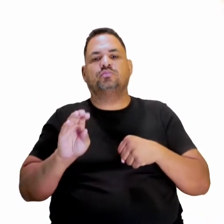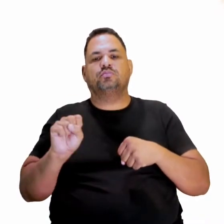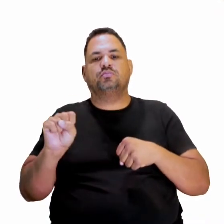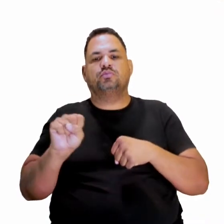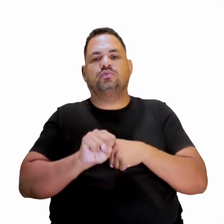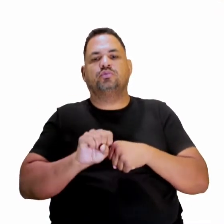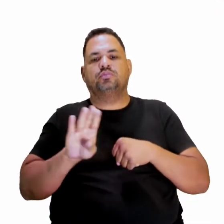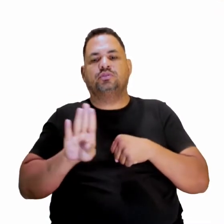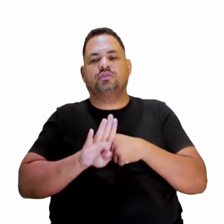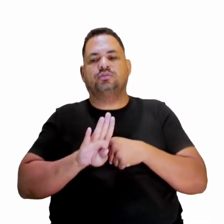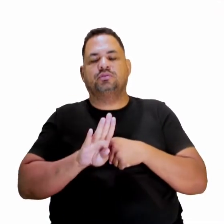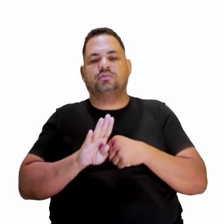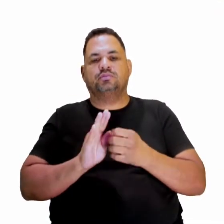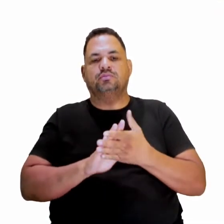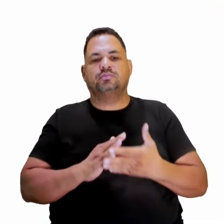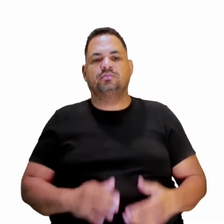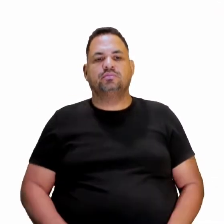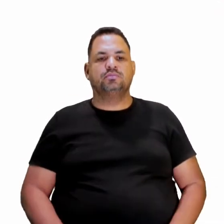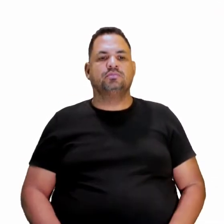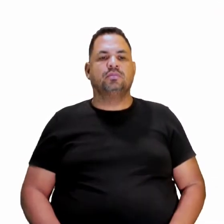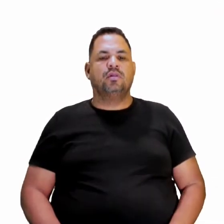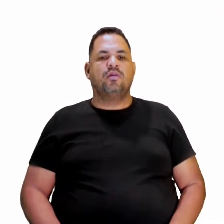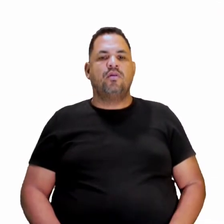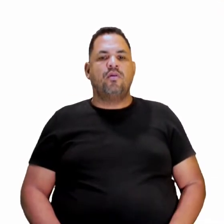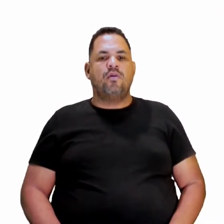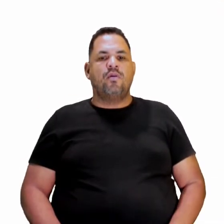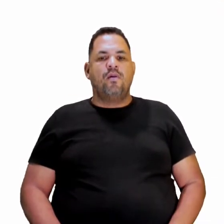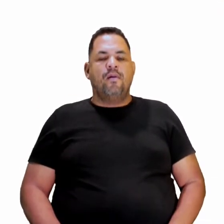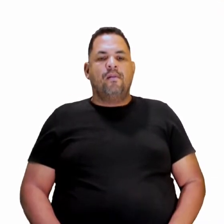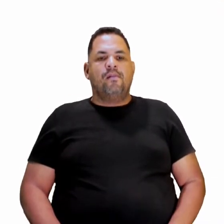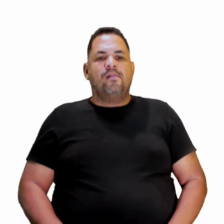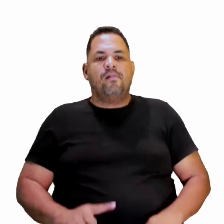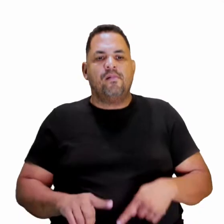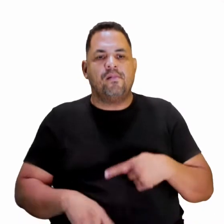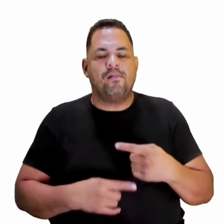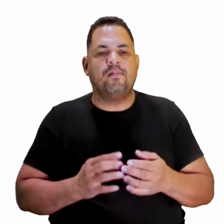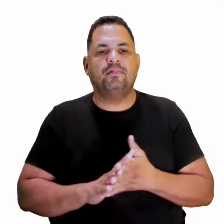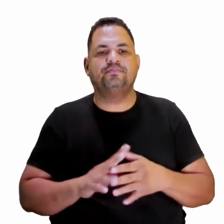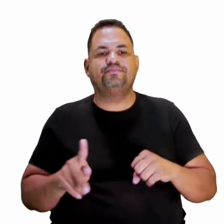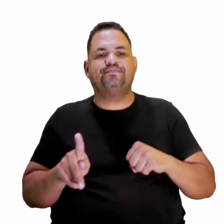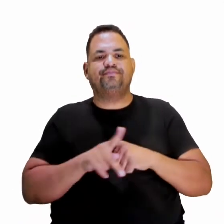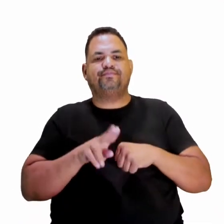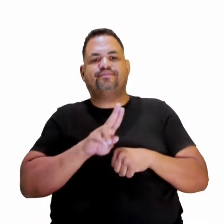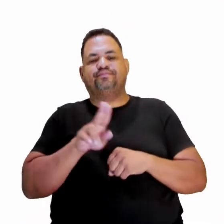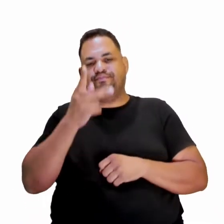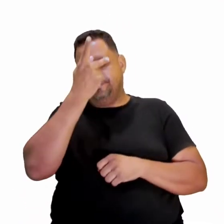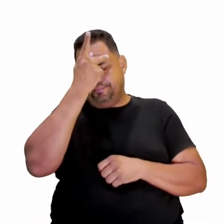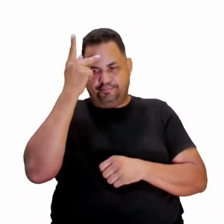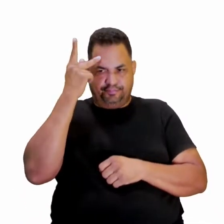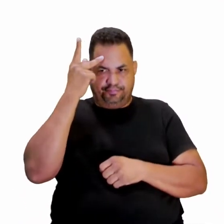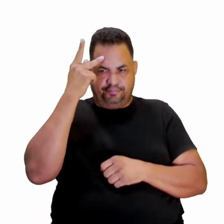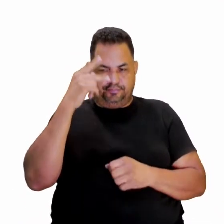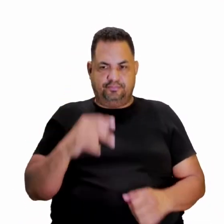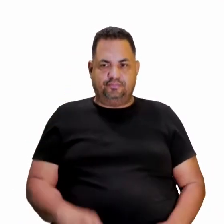pronomes pessoais. We. Logo em seguida, do lado do pronome pessoal, nem sempre vai ser assim.